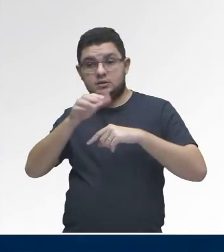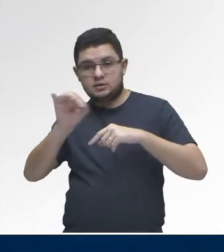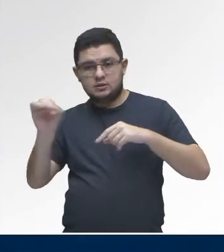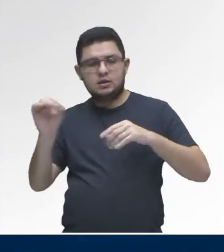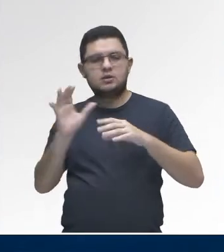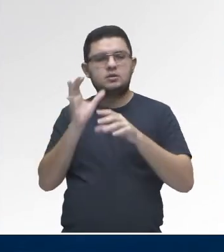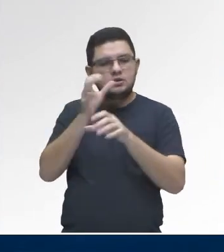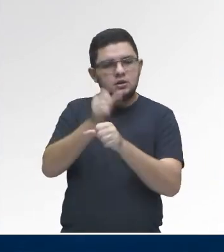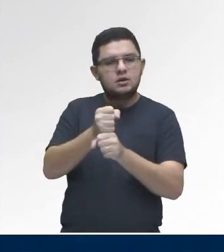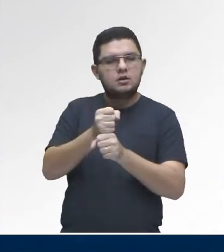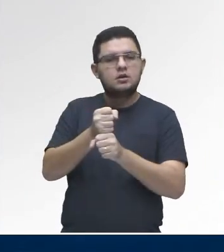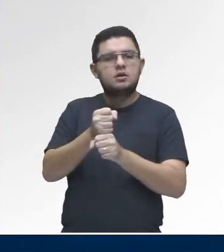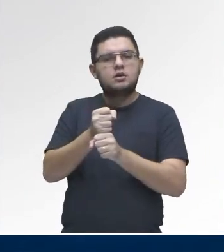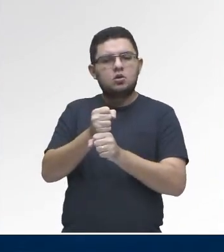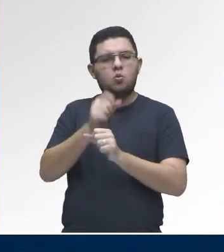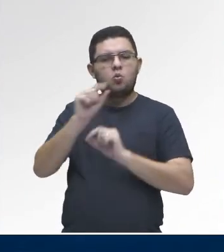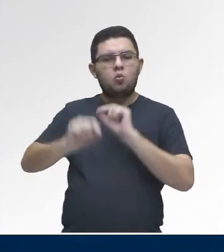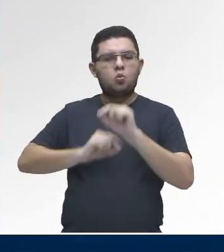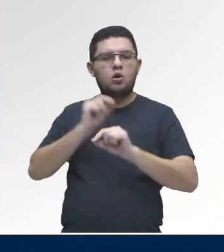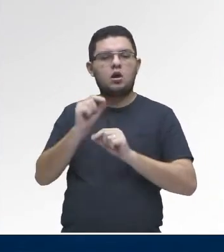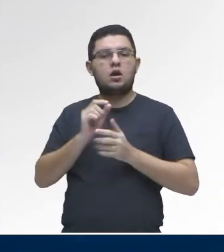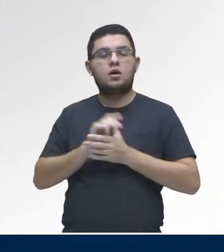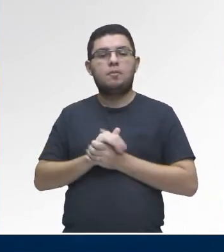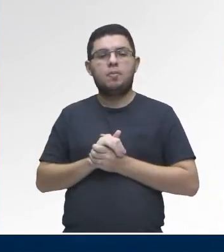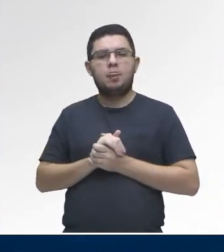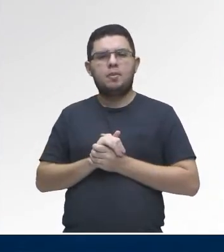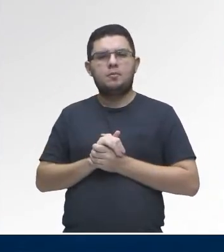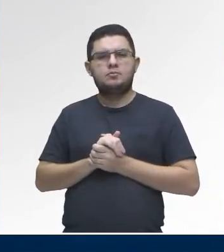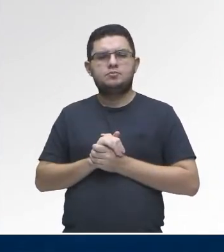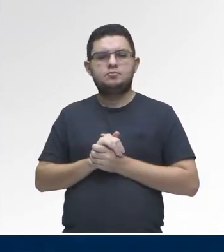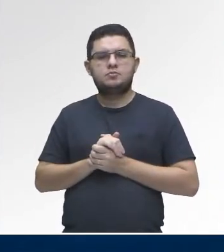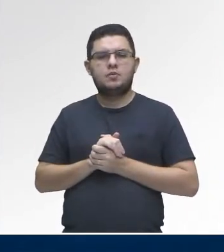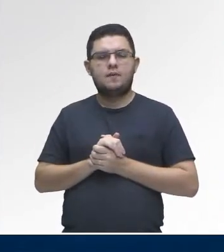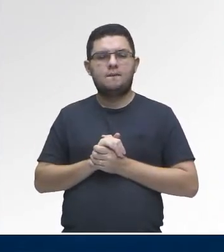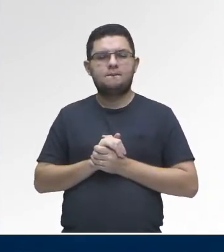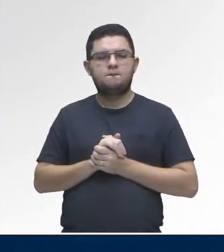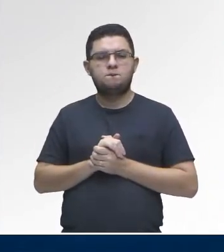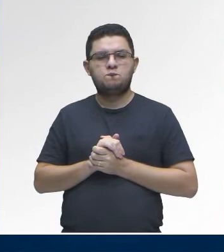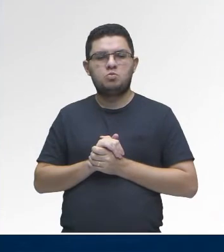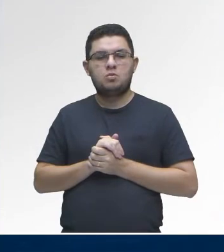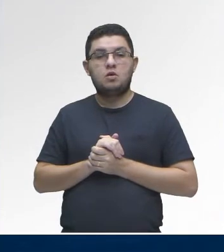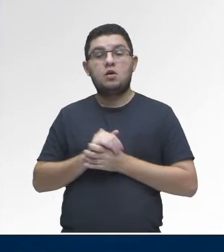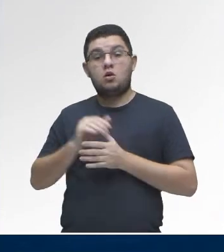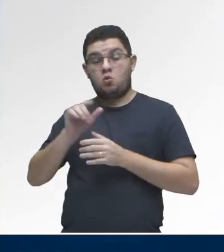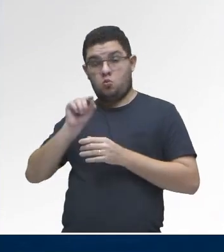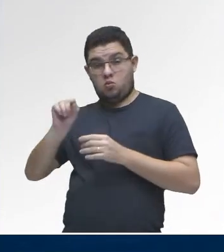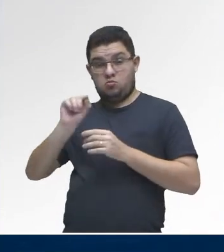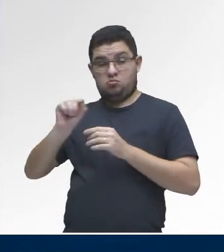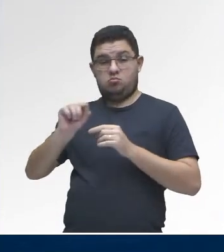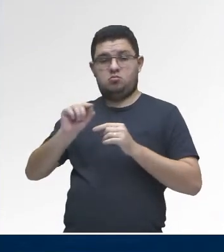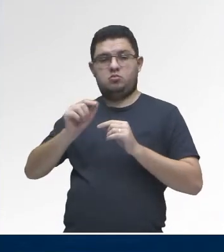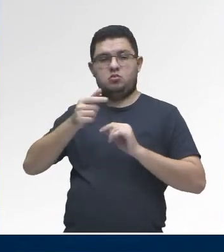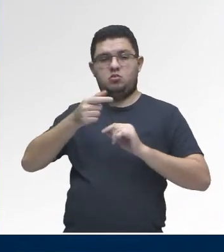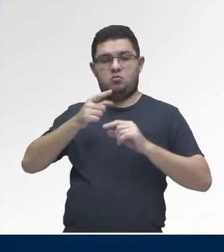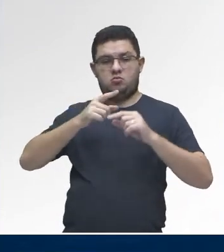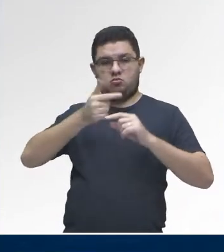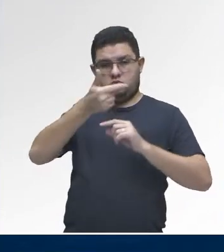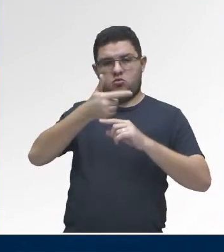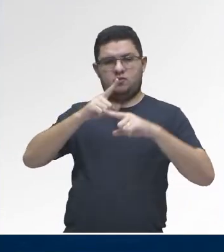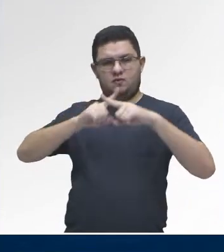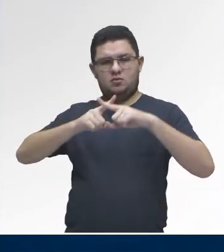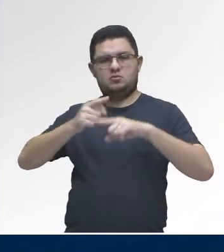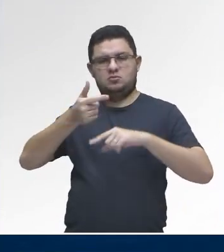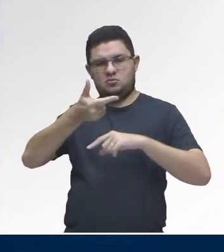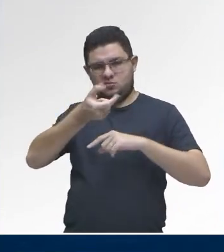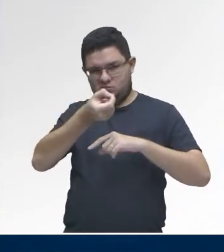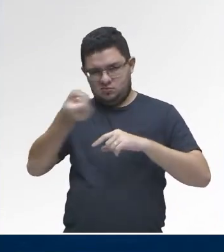200, que é igual a 400, somando com 100, eu consigo o número 500. Né? Então, cada